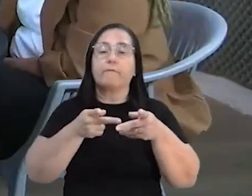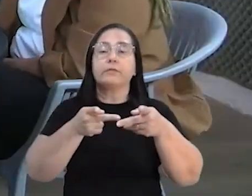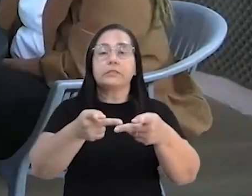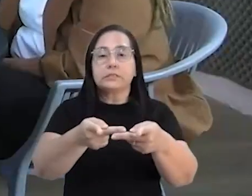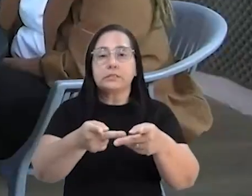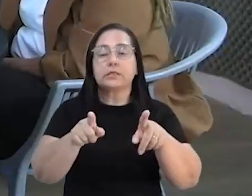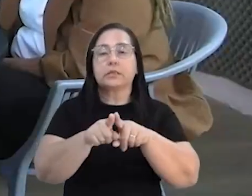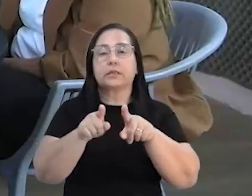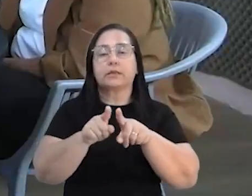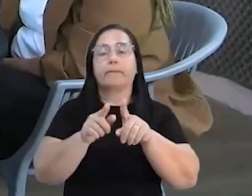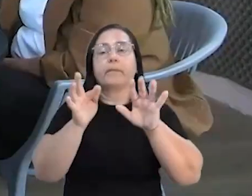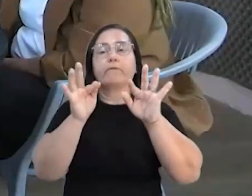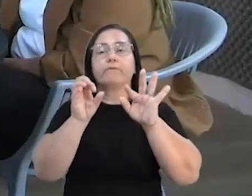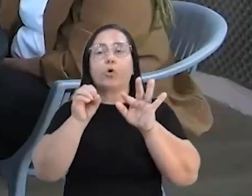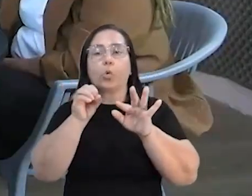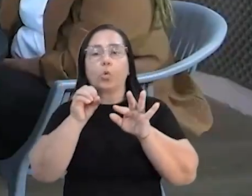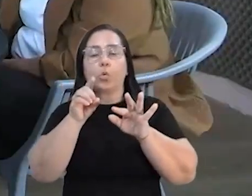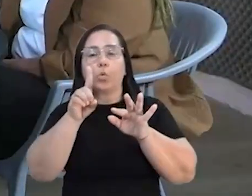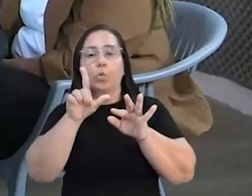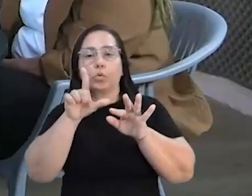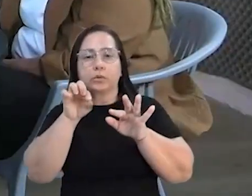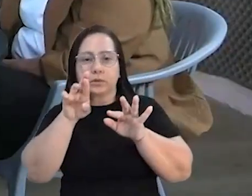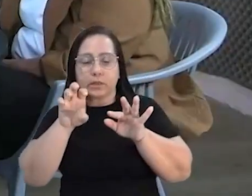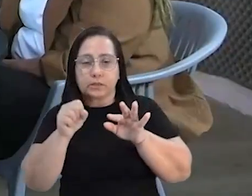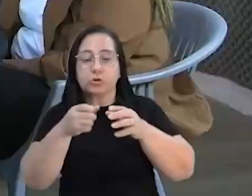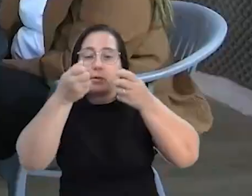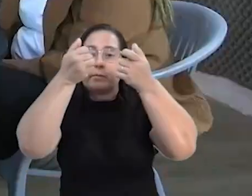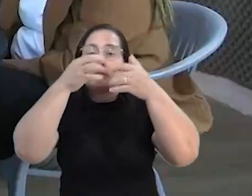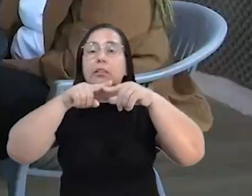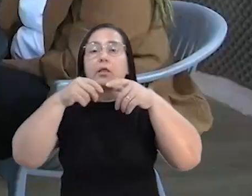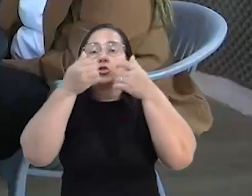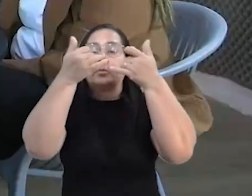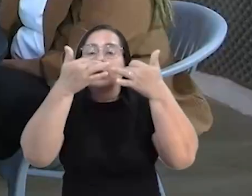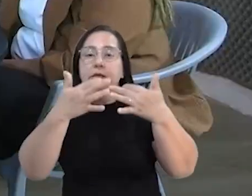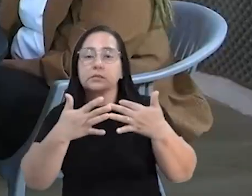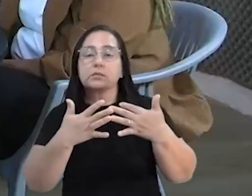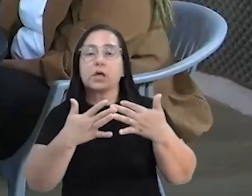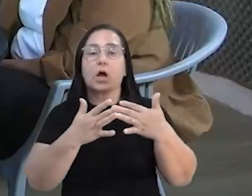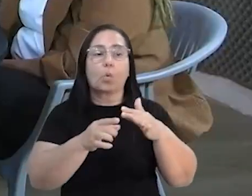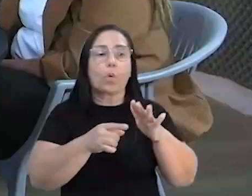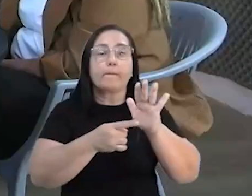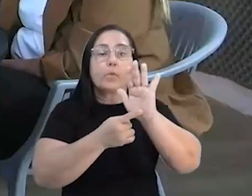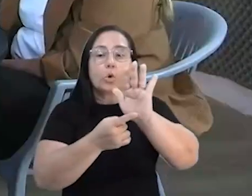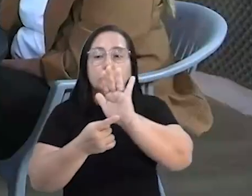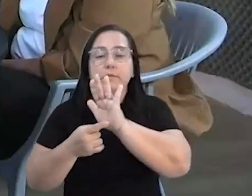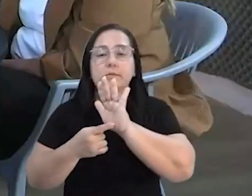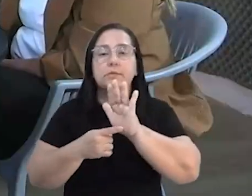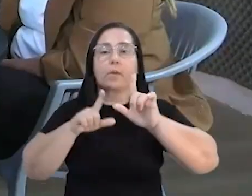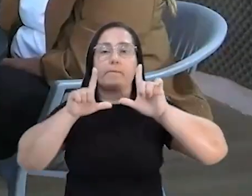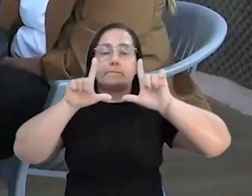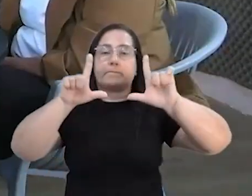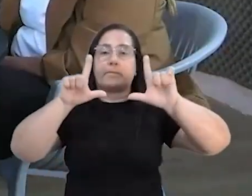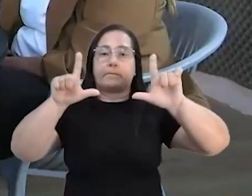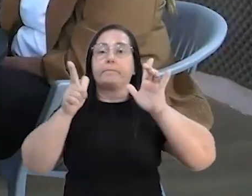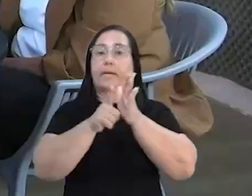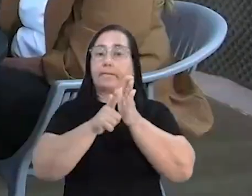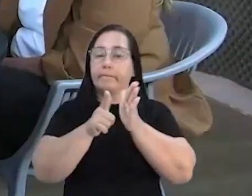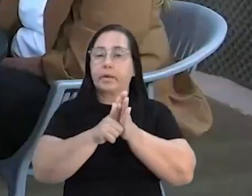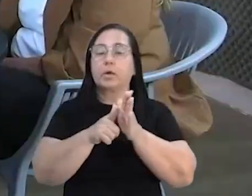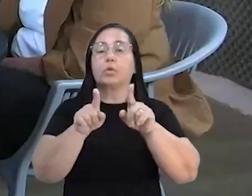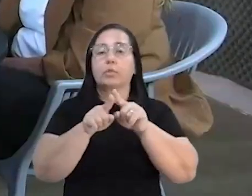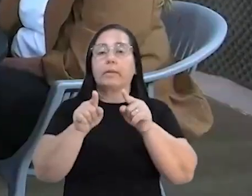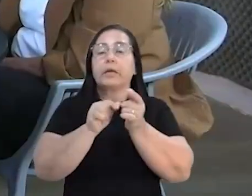visita, os folders, o material muitas vezes explicativo, a sinalização, o papel de parede,